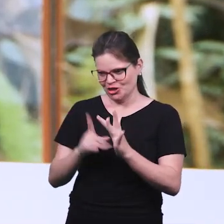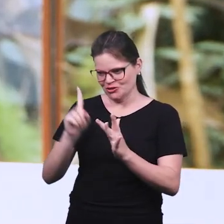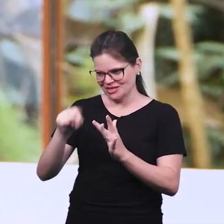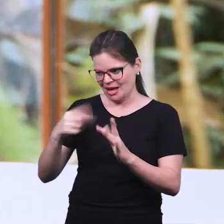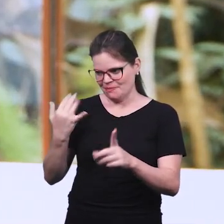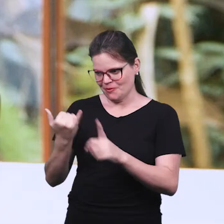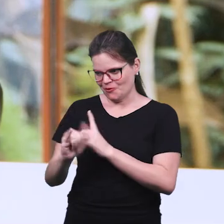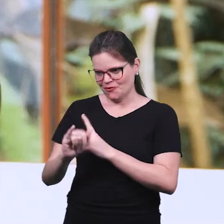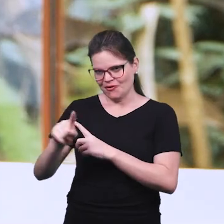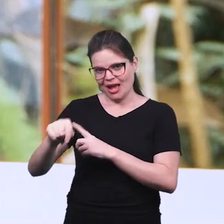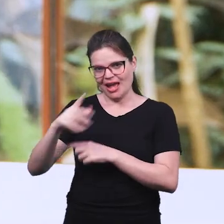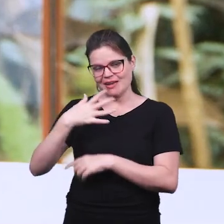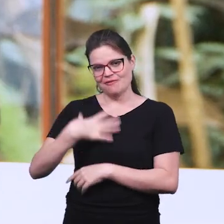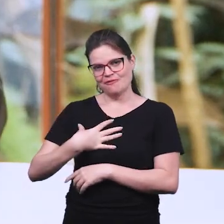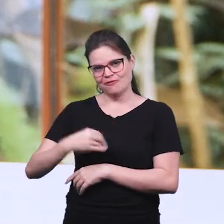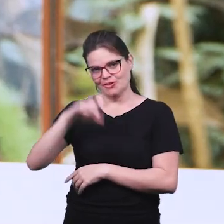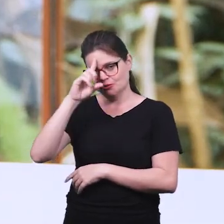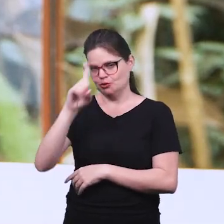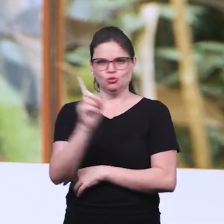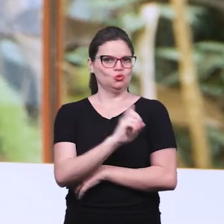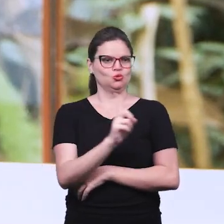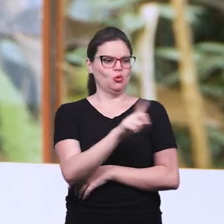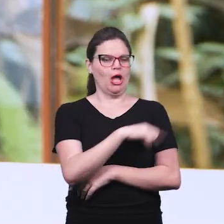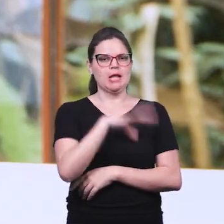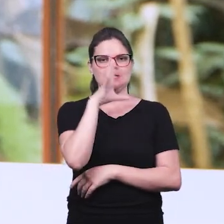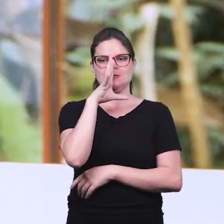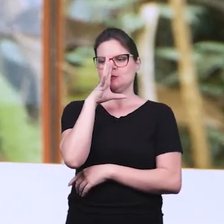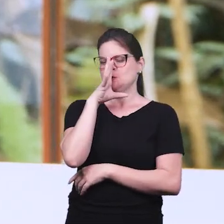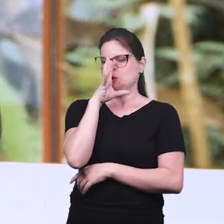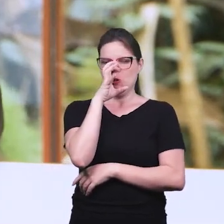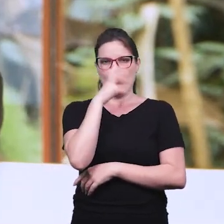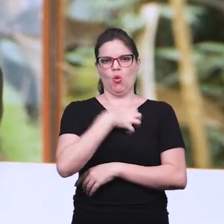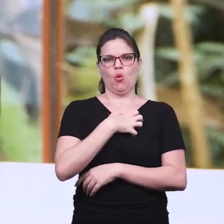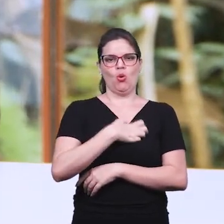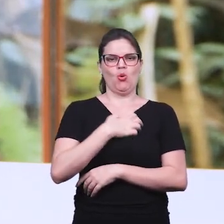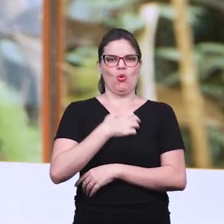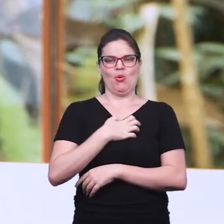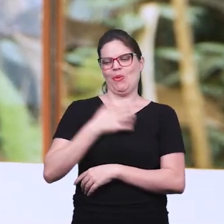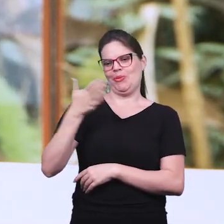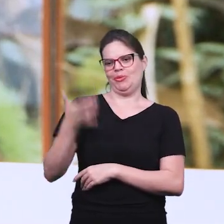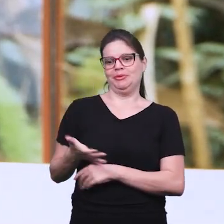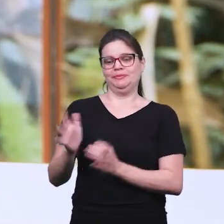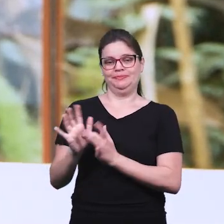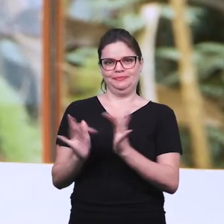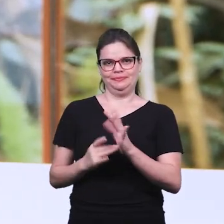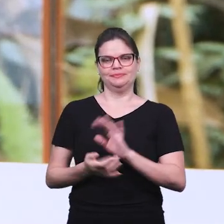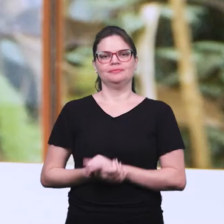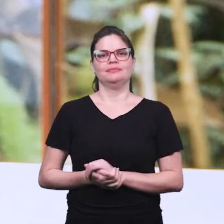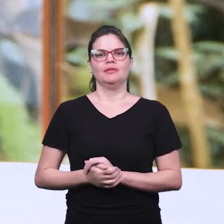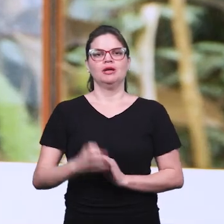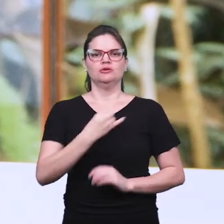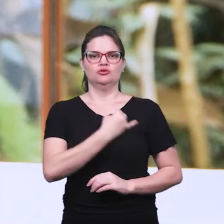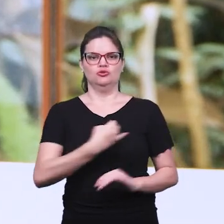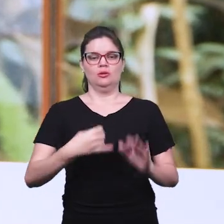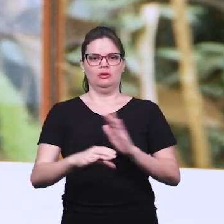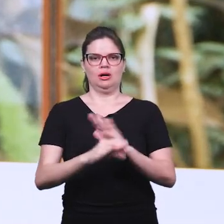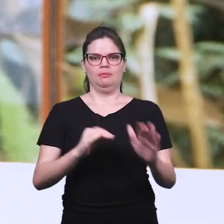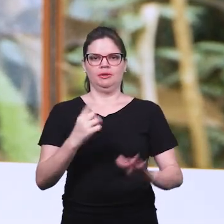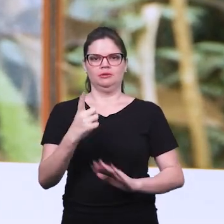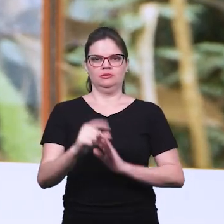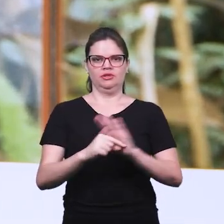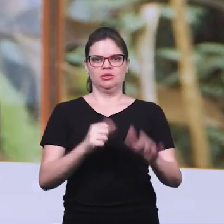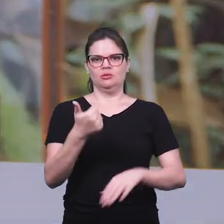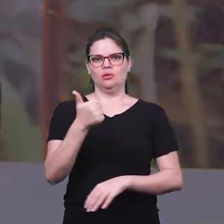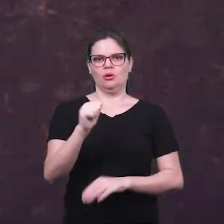Velho Testamento. Cumpriu-se aquilo que estava escrito na palavra de Deus. E o Evangelho de João, no capítulo 1, versos 11 e 12,